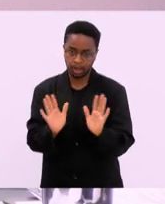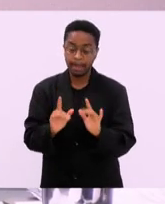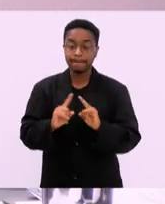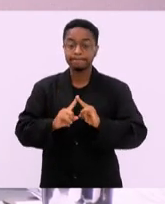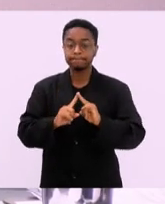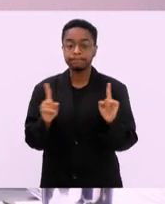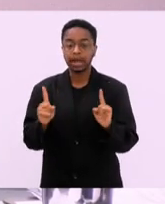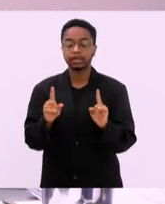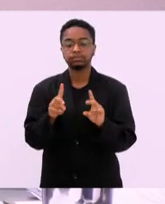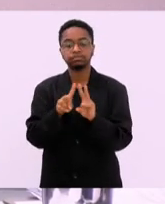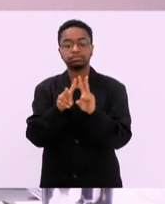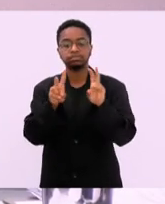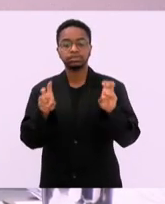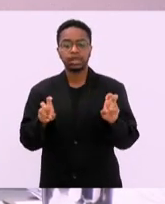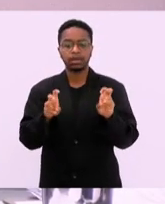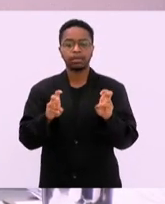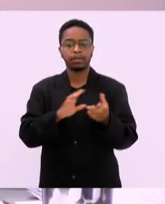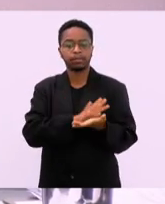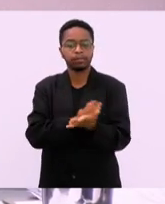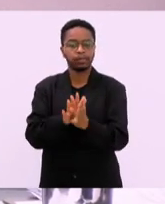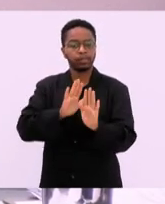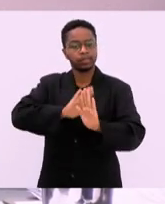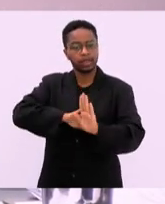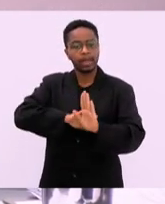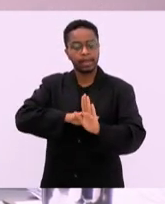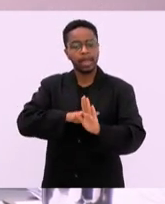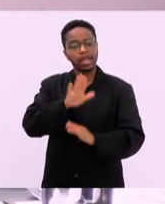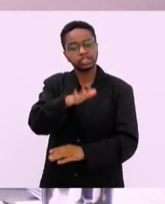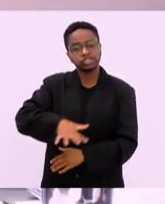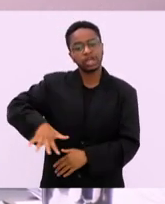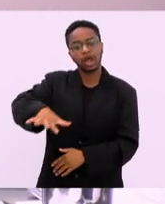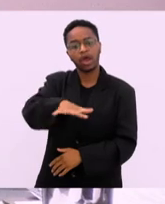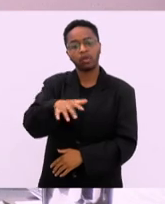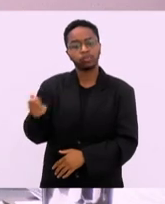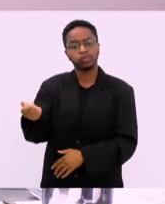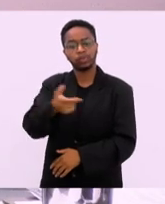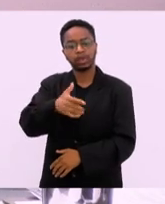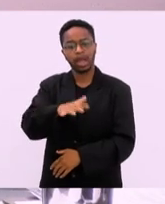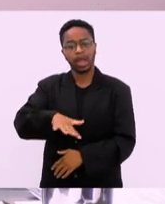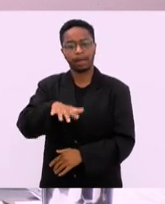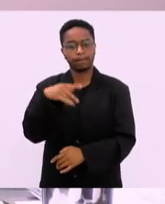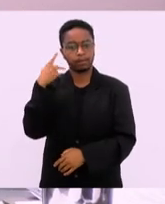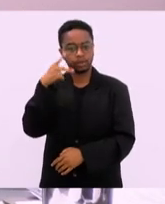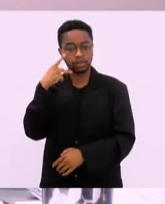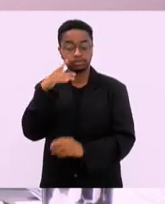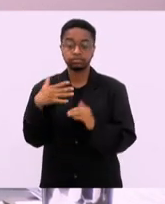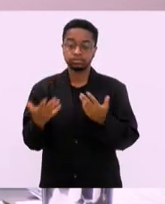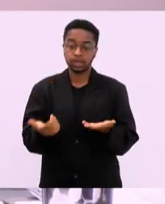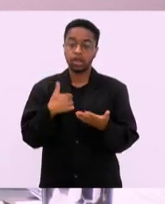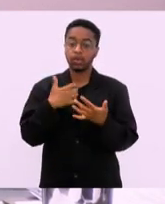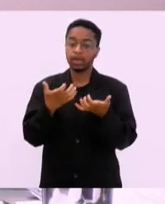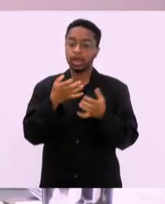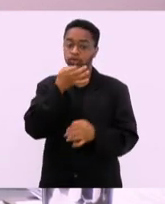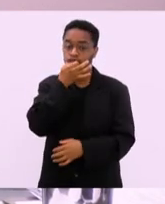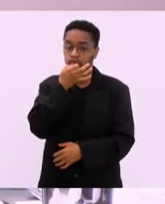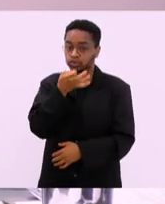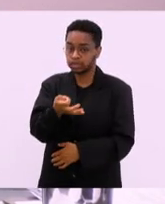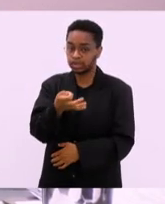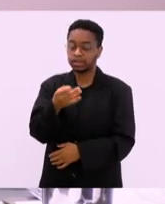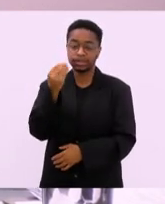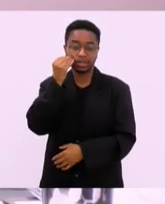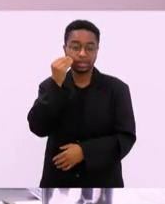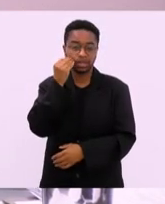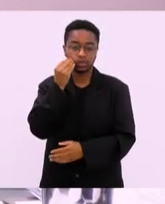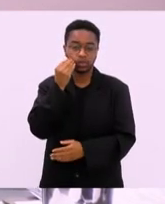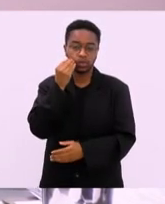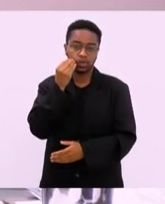de intolerância ideológica ela é muito mais abrangente do que a questão política. E aí eu queria fazer uma sugestão aqui, até para não